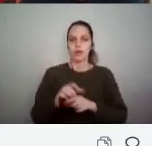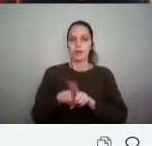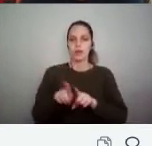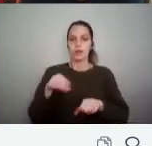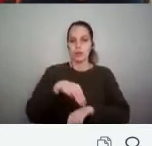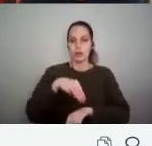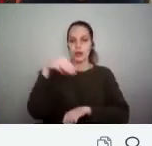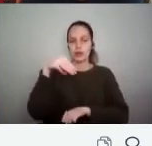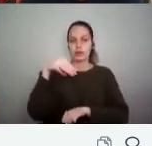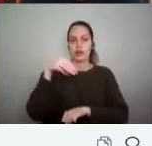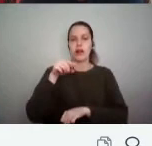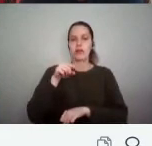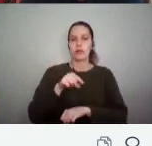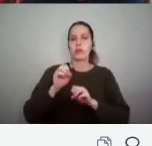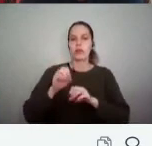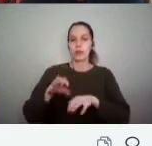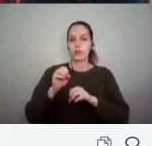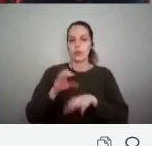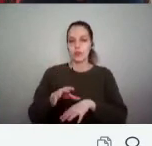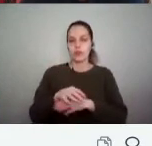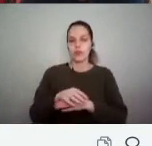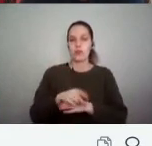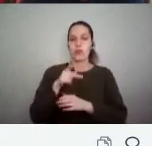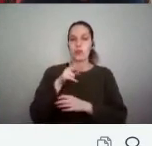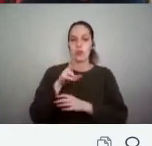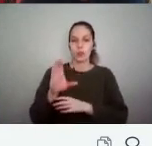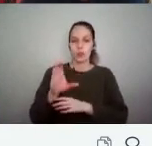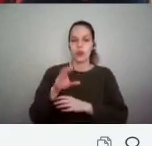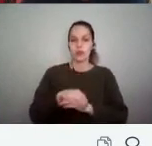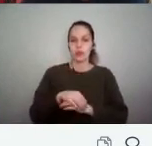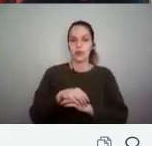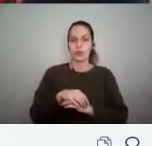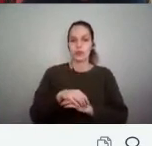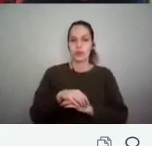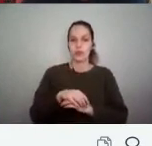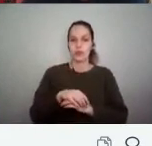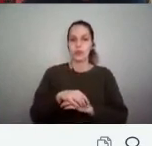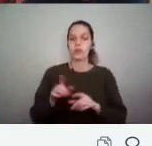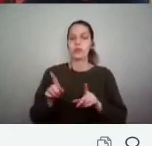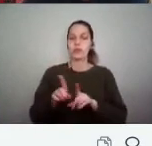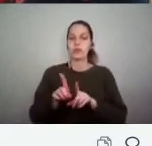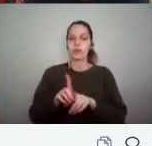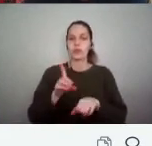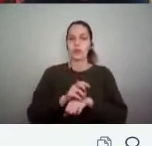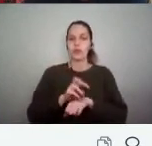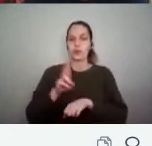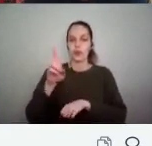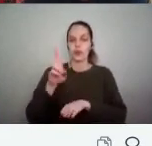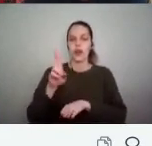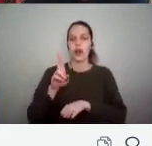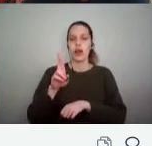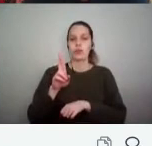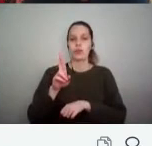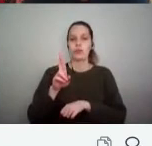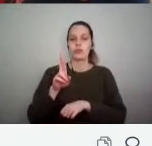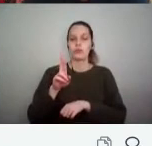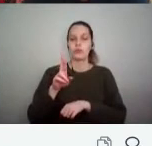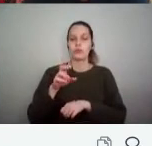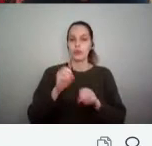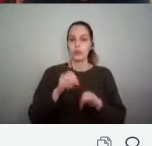pela Pontifícia Universidade Católica do Rio Grande do Sul, doutorado em Educação pela Universidade Estadual de